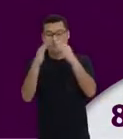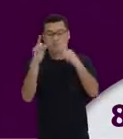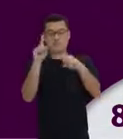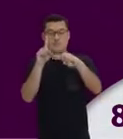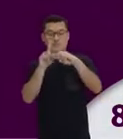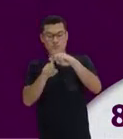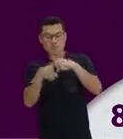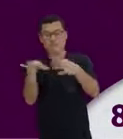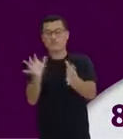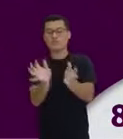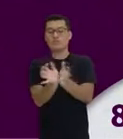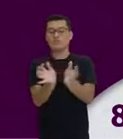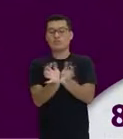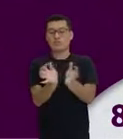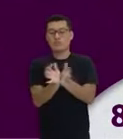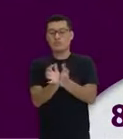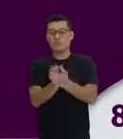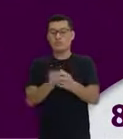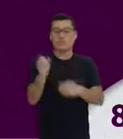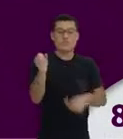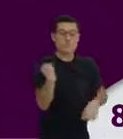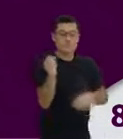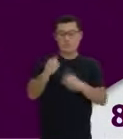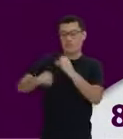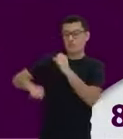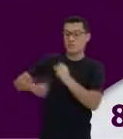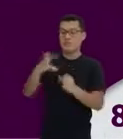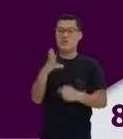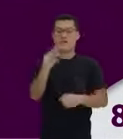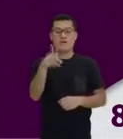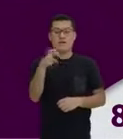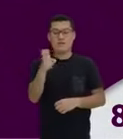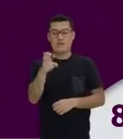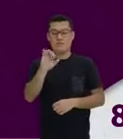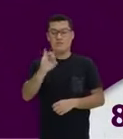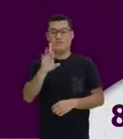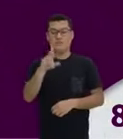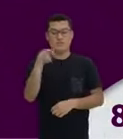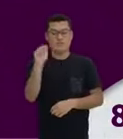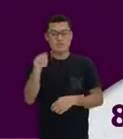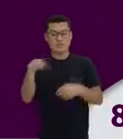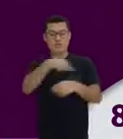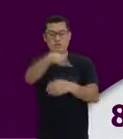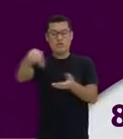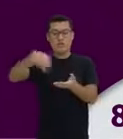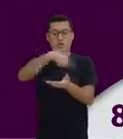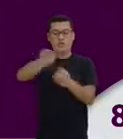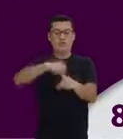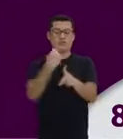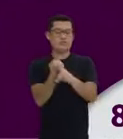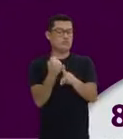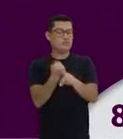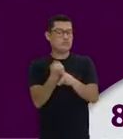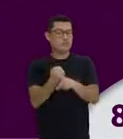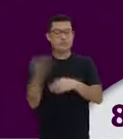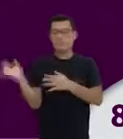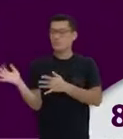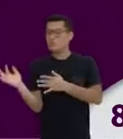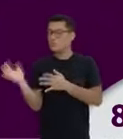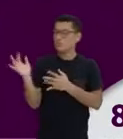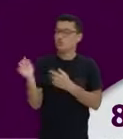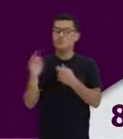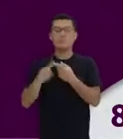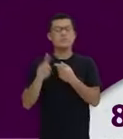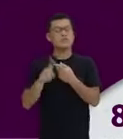no meu grupo de capoeira nas linhas rodas sociais tocaram violão